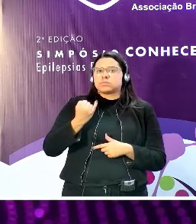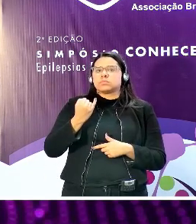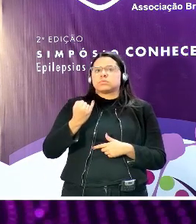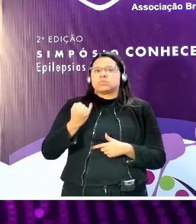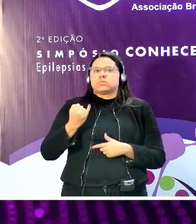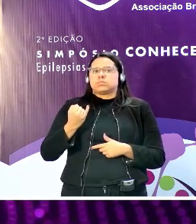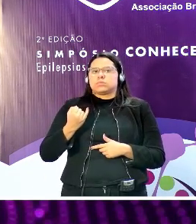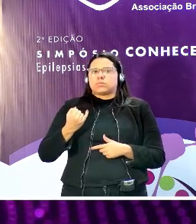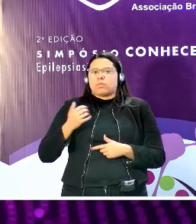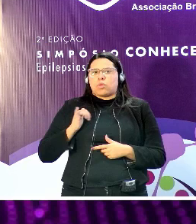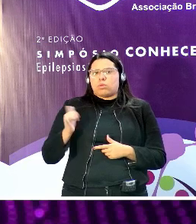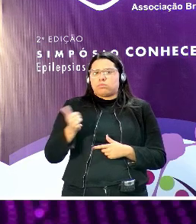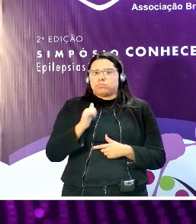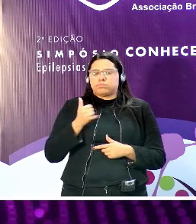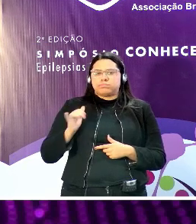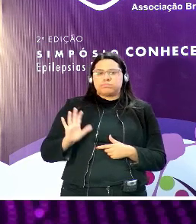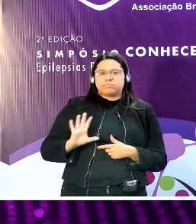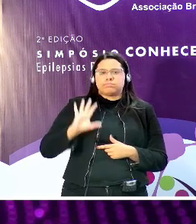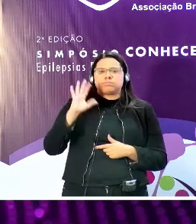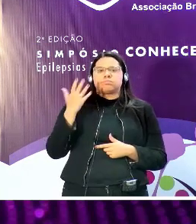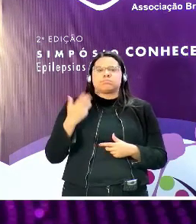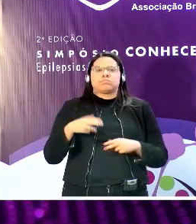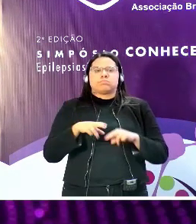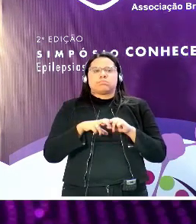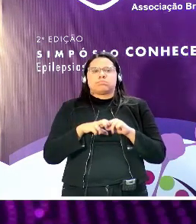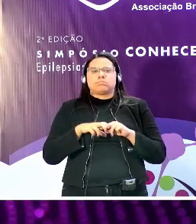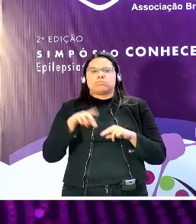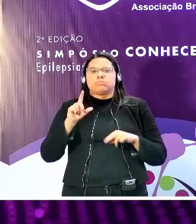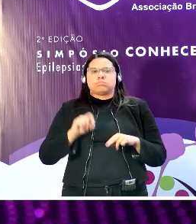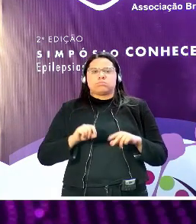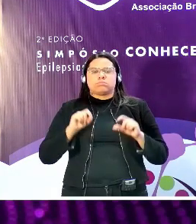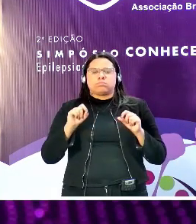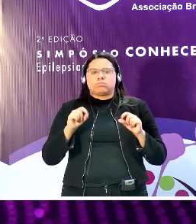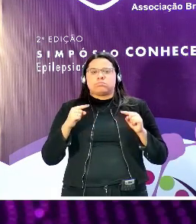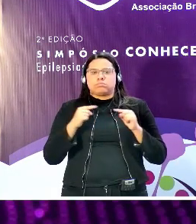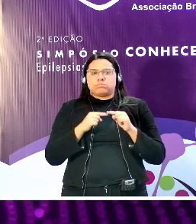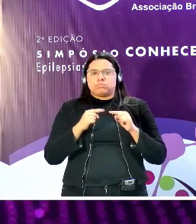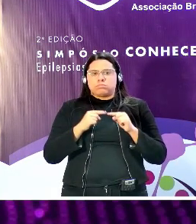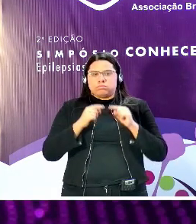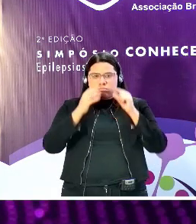elétrica. Então, isso é uma parte convergente do neurônio.